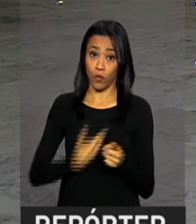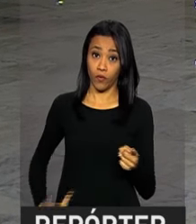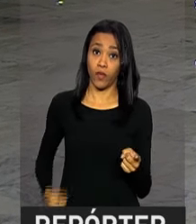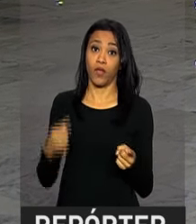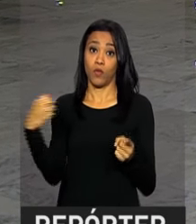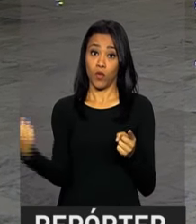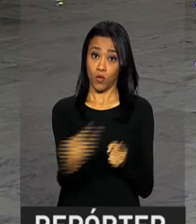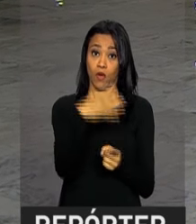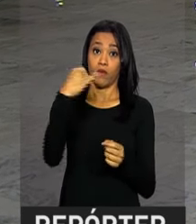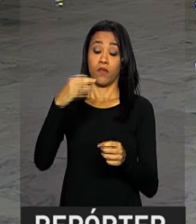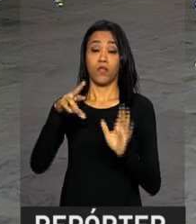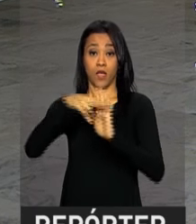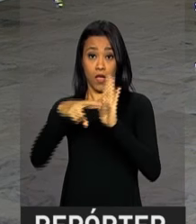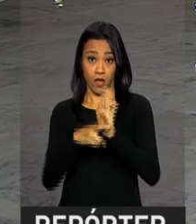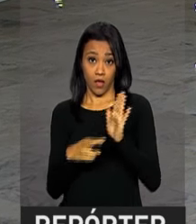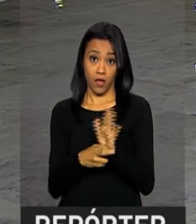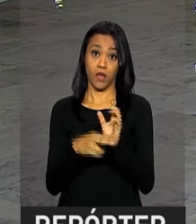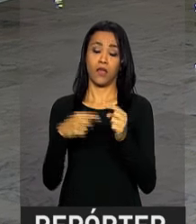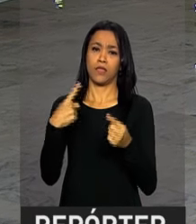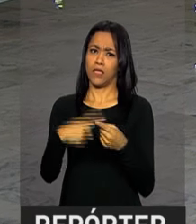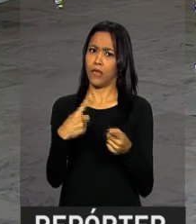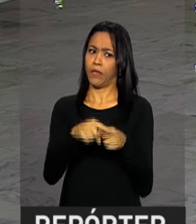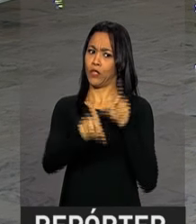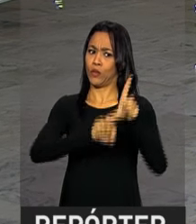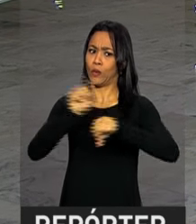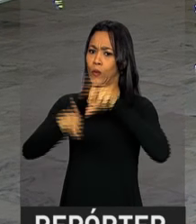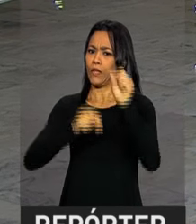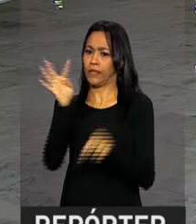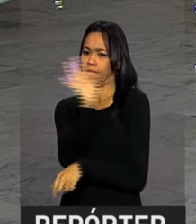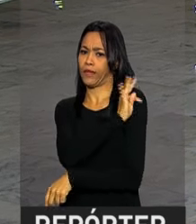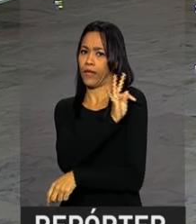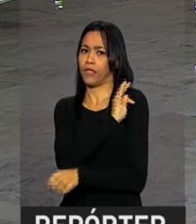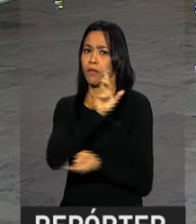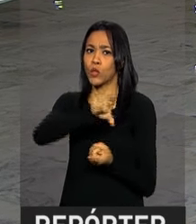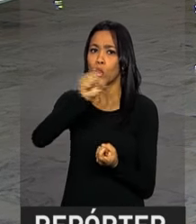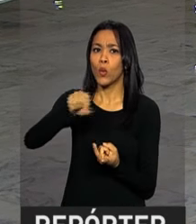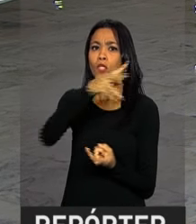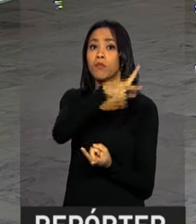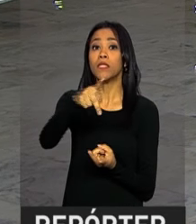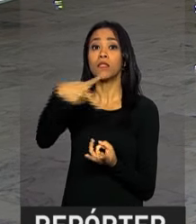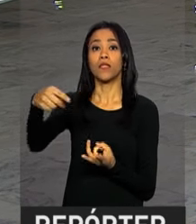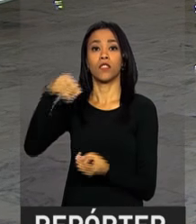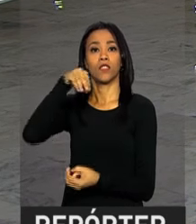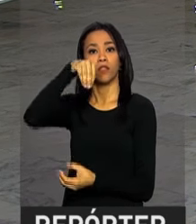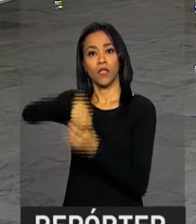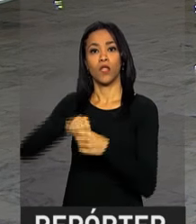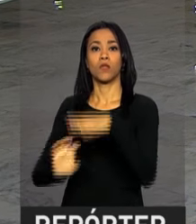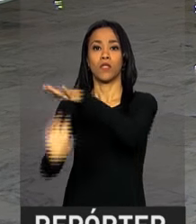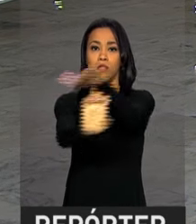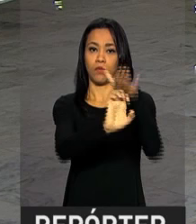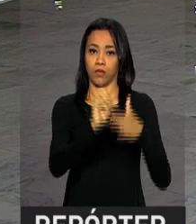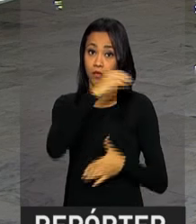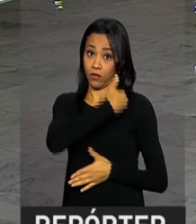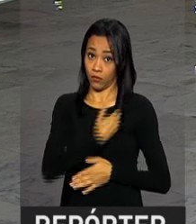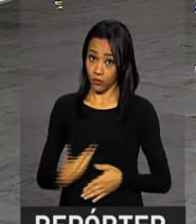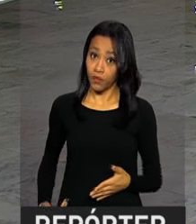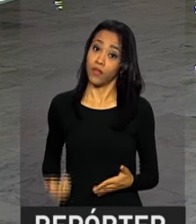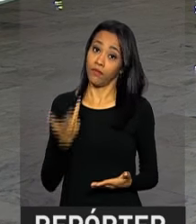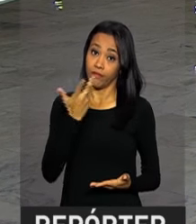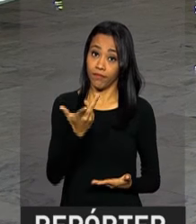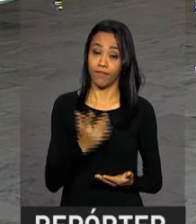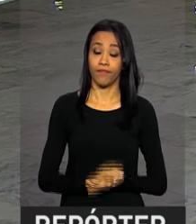de governança e critérios técnicos para nomeação de dirigentes, para que assim ele possa dar andamento as